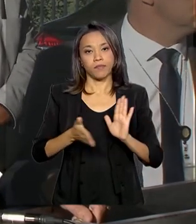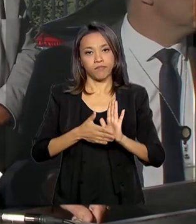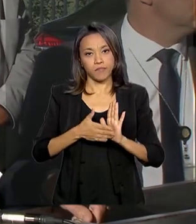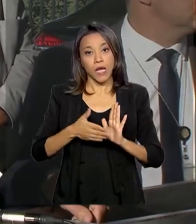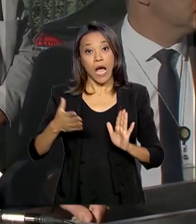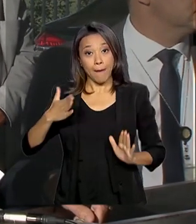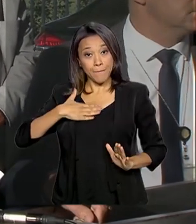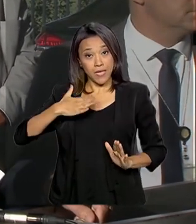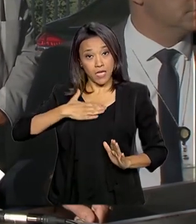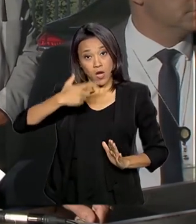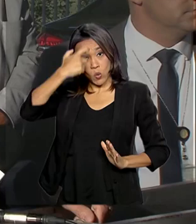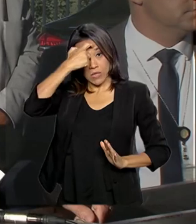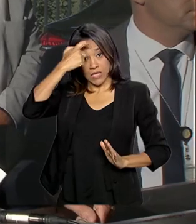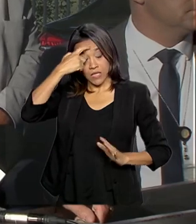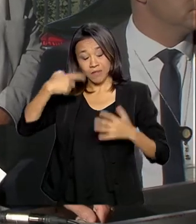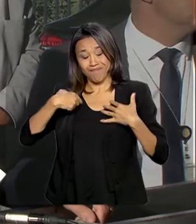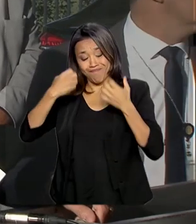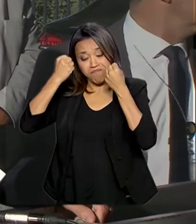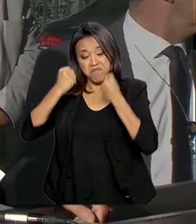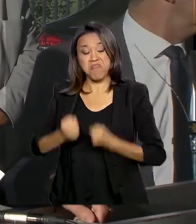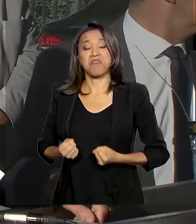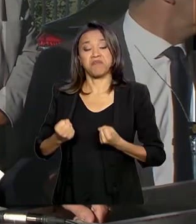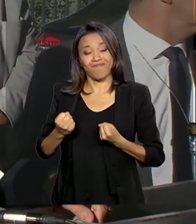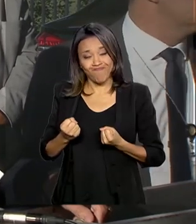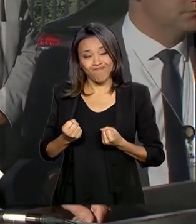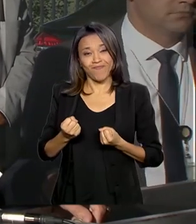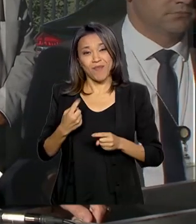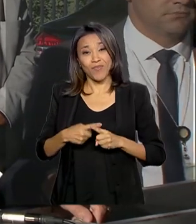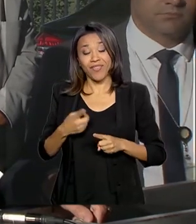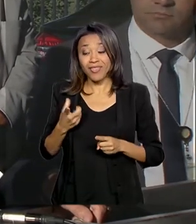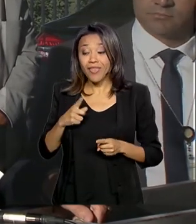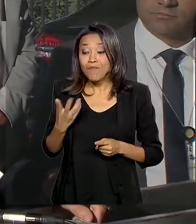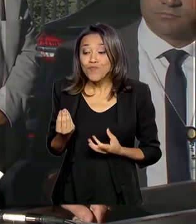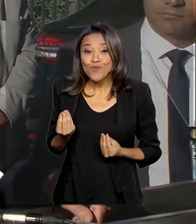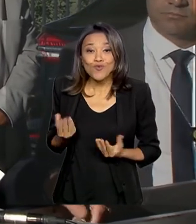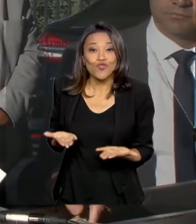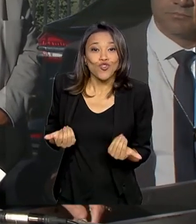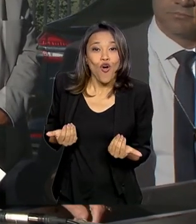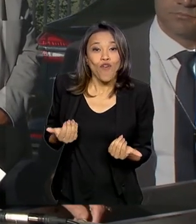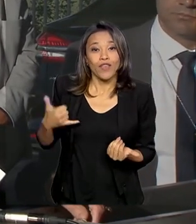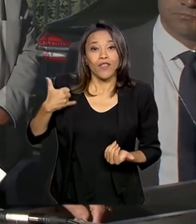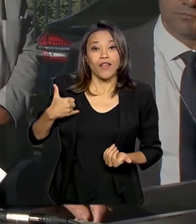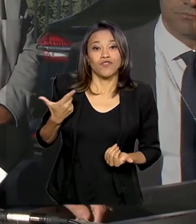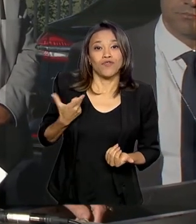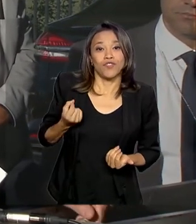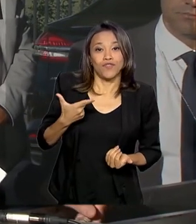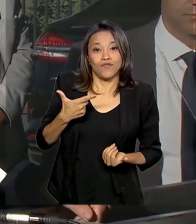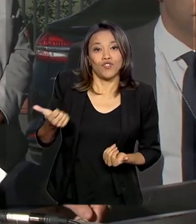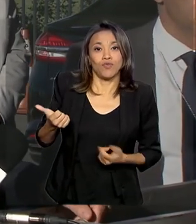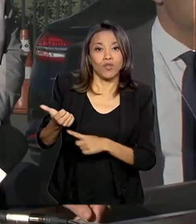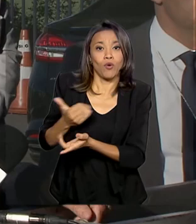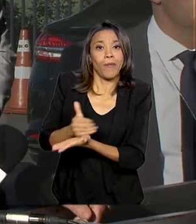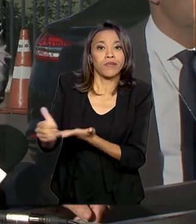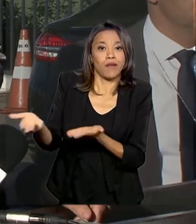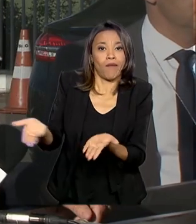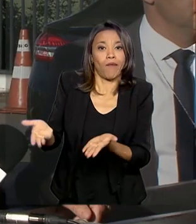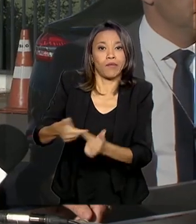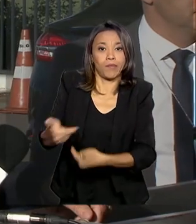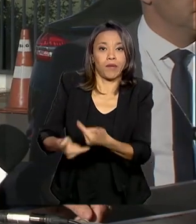consciência fica pesada nesse momento, porque tem muitos jovens de 20 anos de idade, 21, que vão estar na missão.